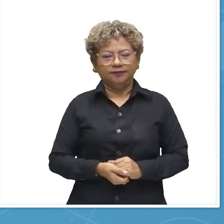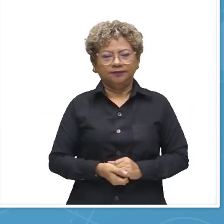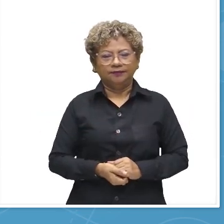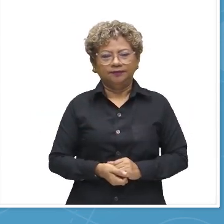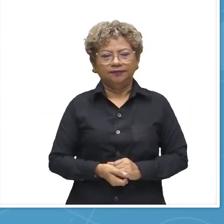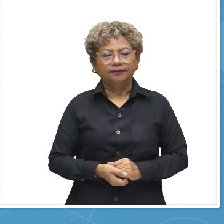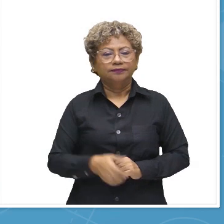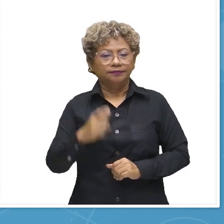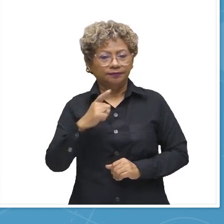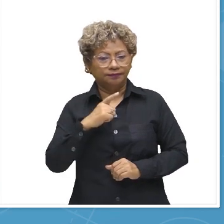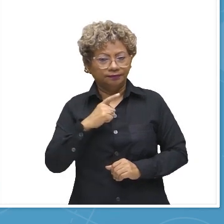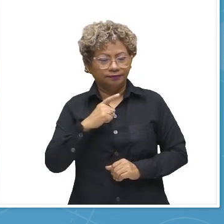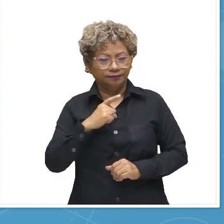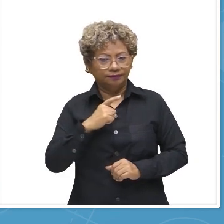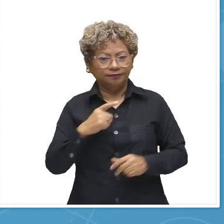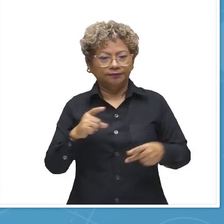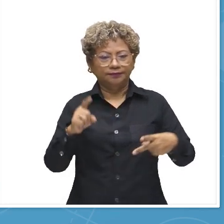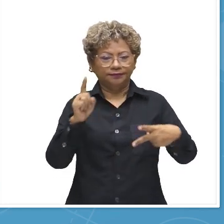Então, aí nós temos